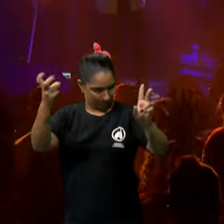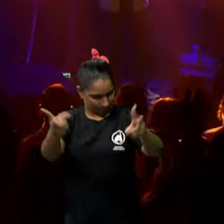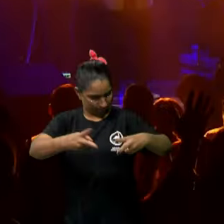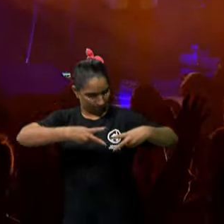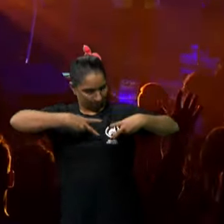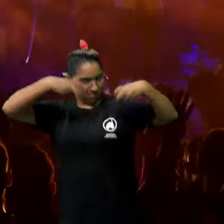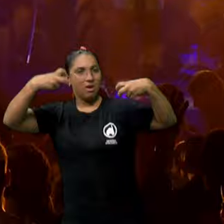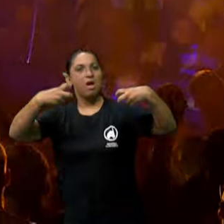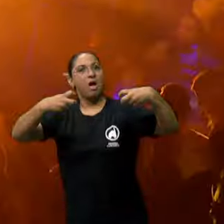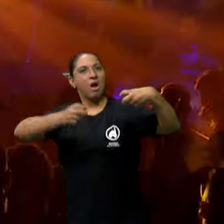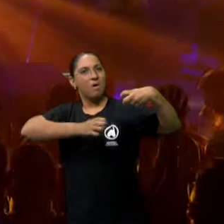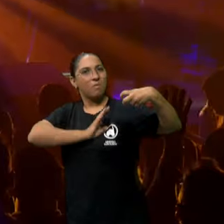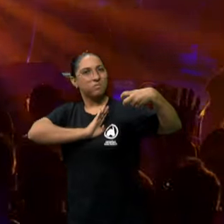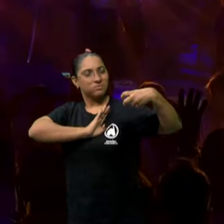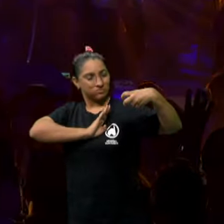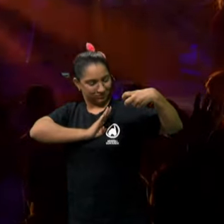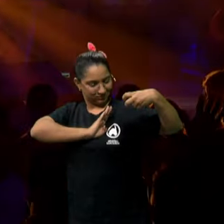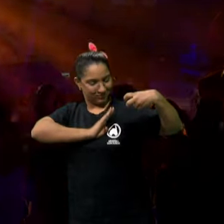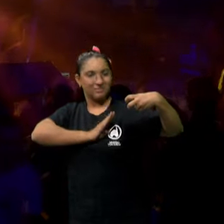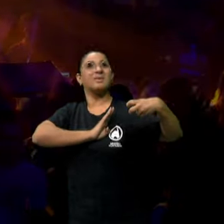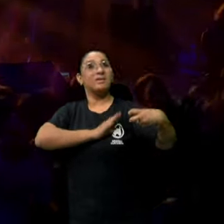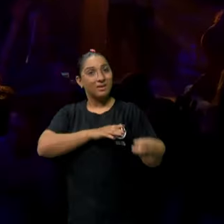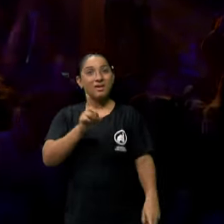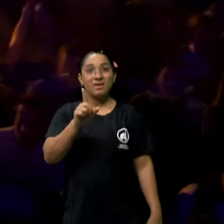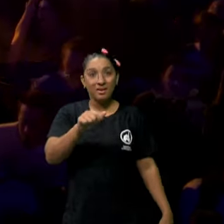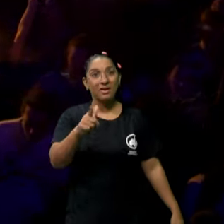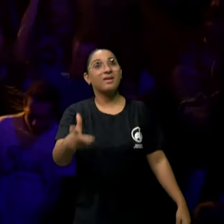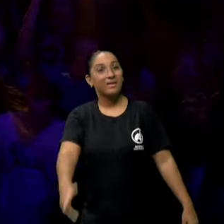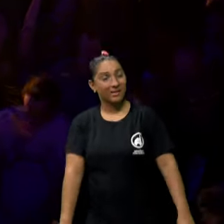mulheres meu coração